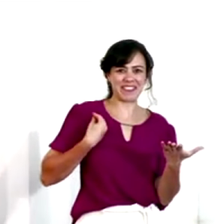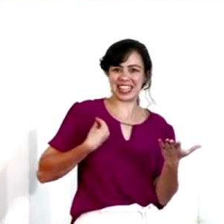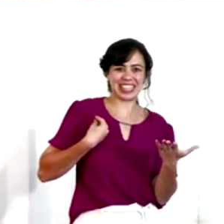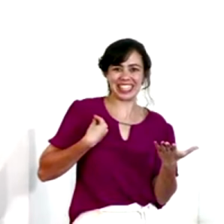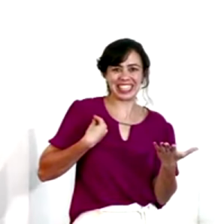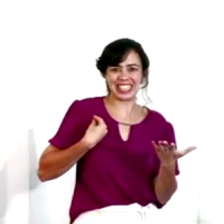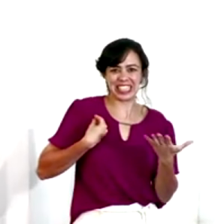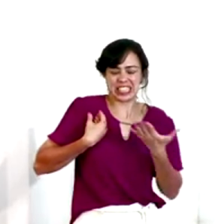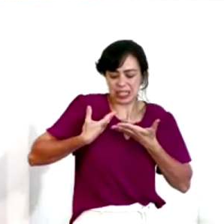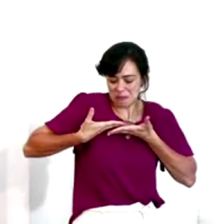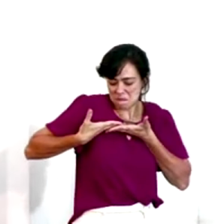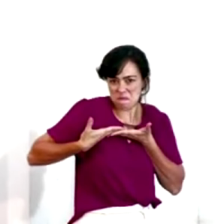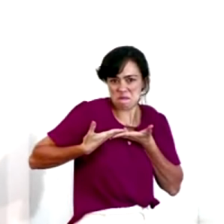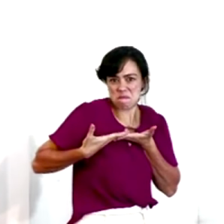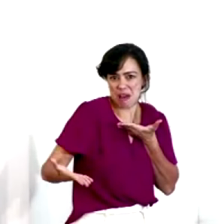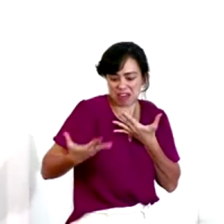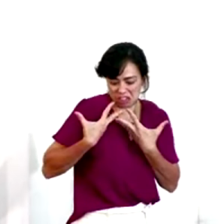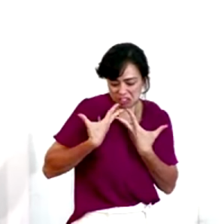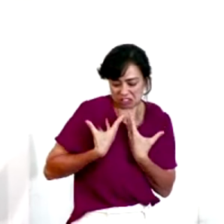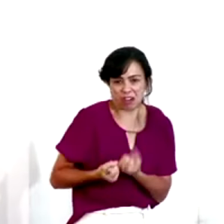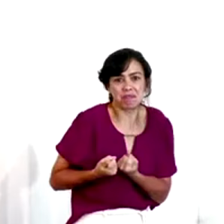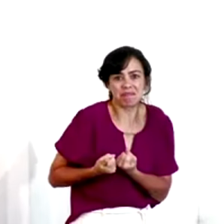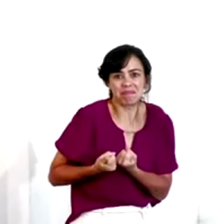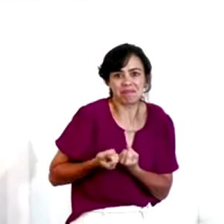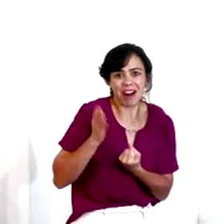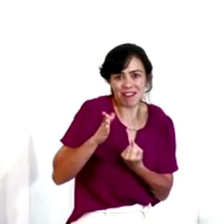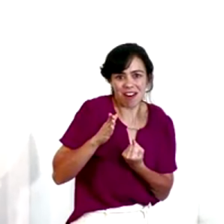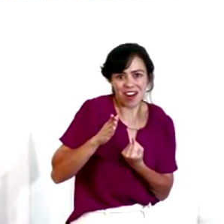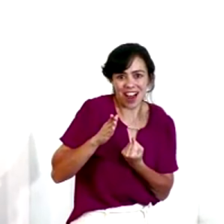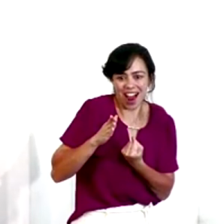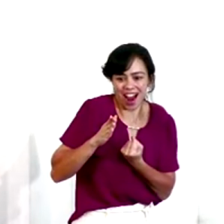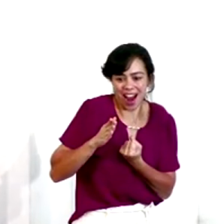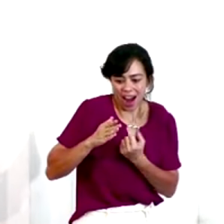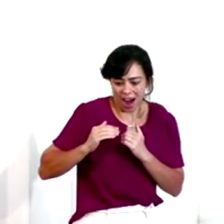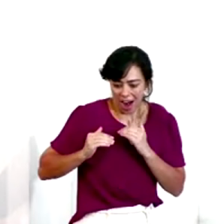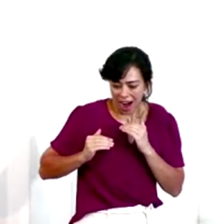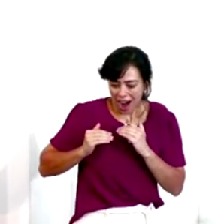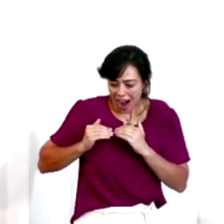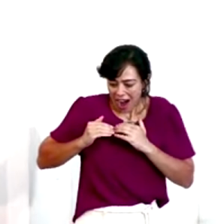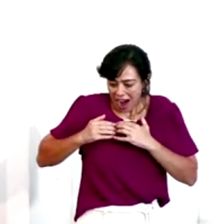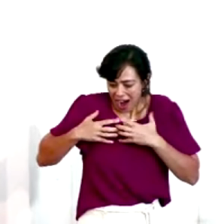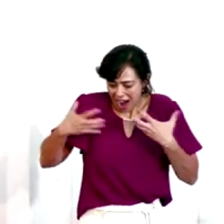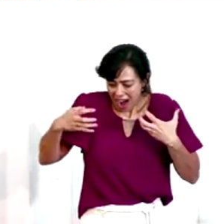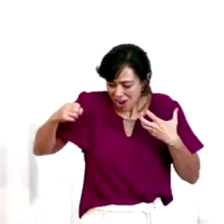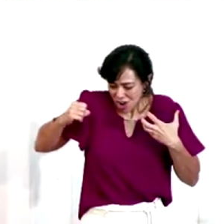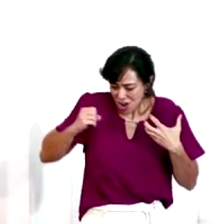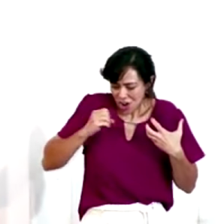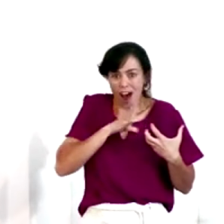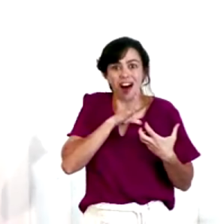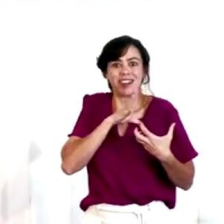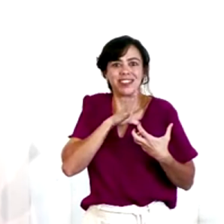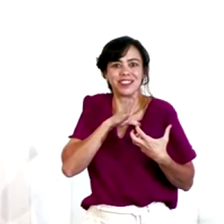E que eles poderão colher o fruto do seu trabalho, do seu penoso trabalho.